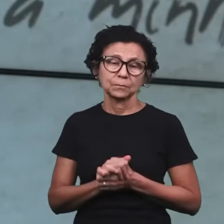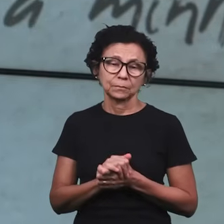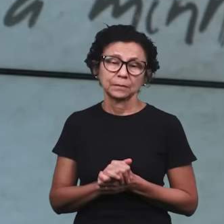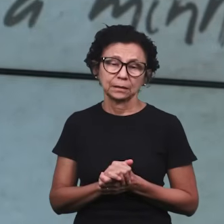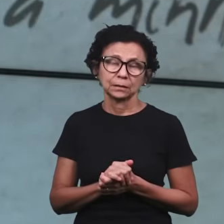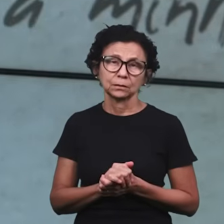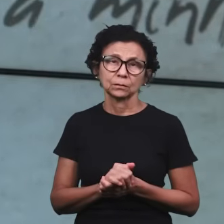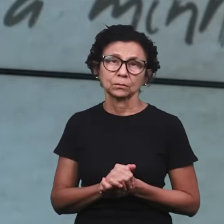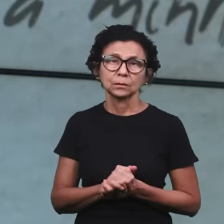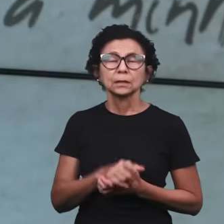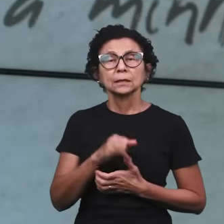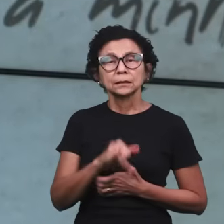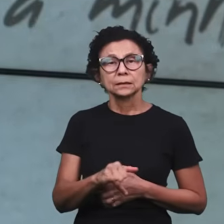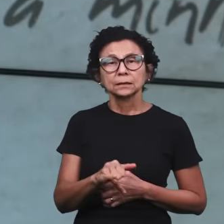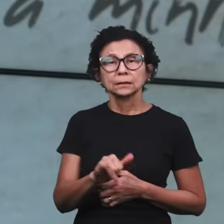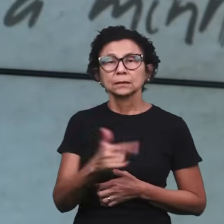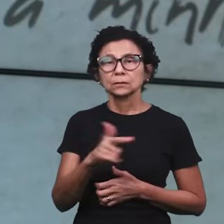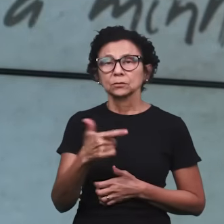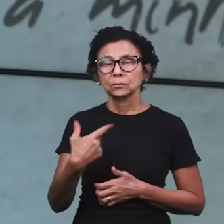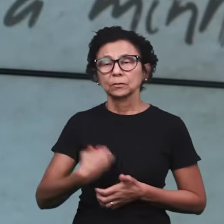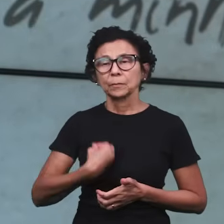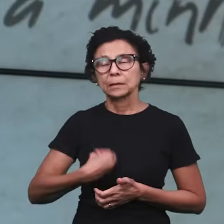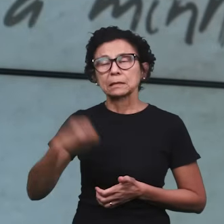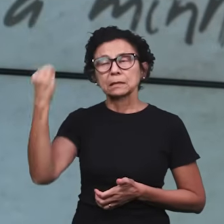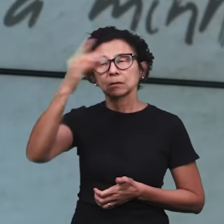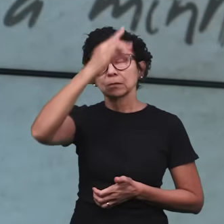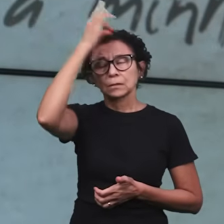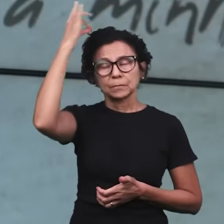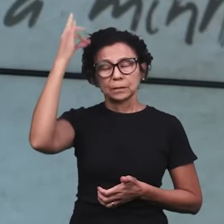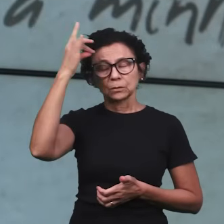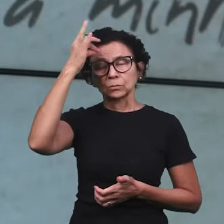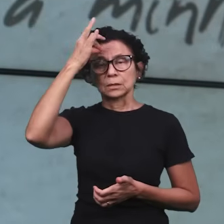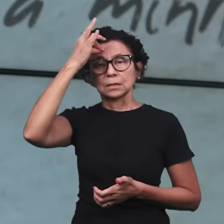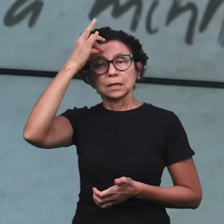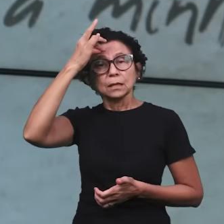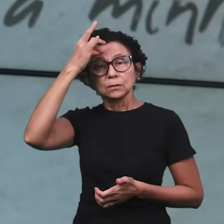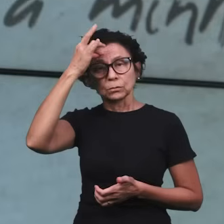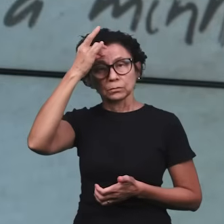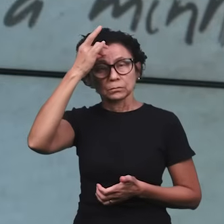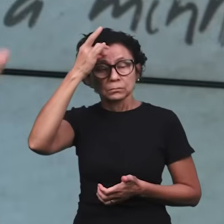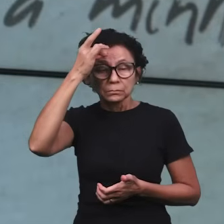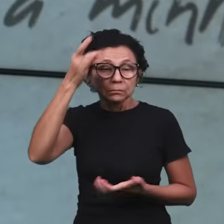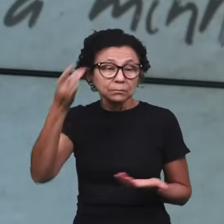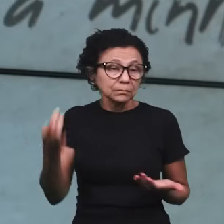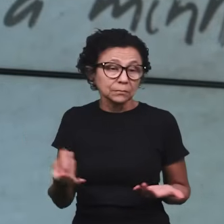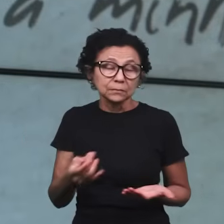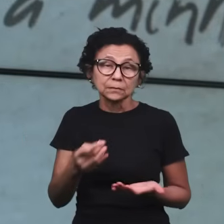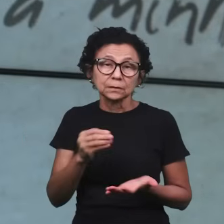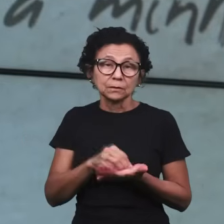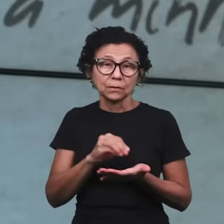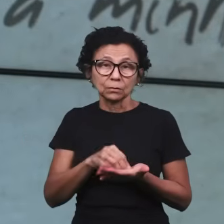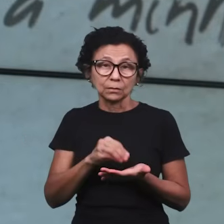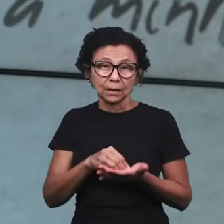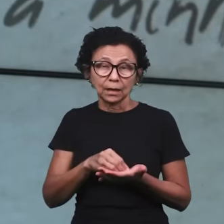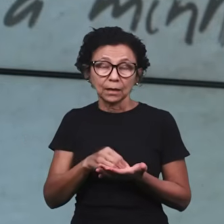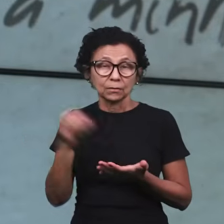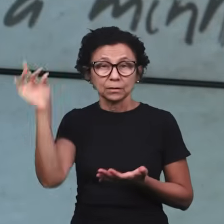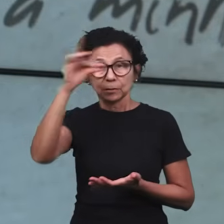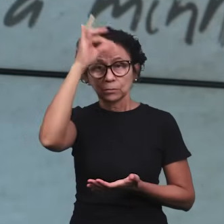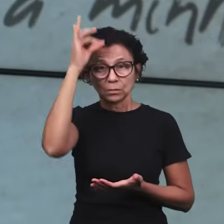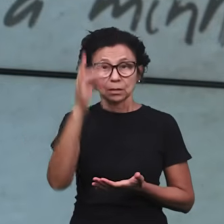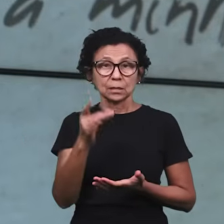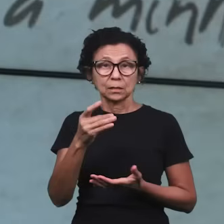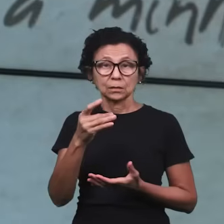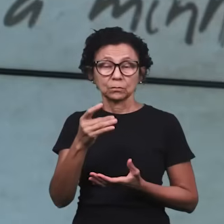lar preservado, um casamento escondido, um casamento feliz, é a presença do Senhor. É Ele que edifica, Ele